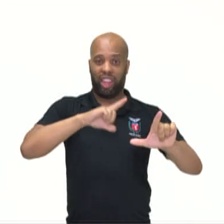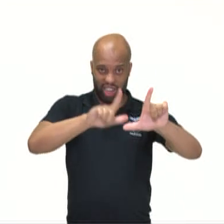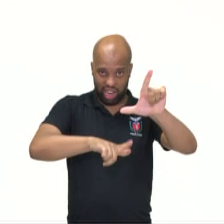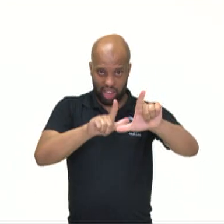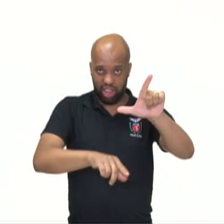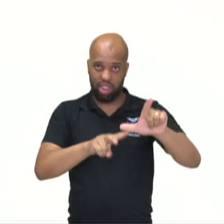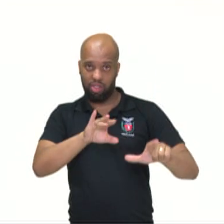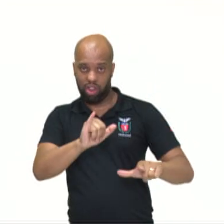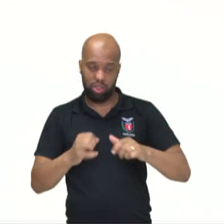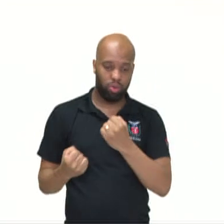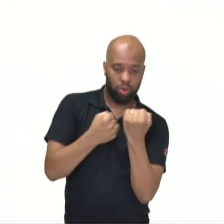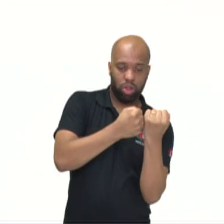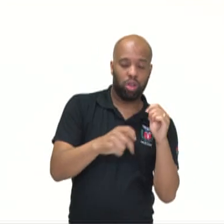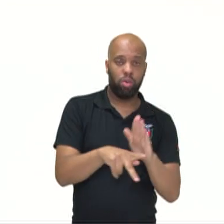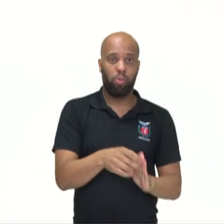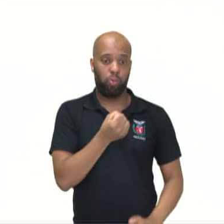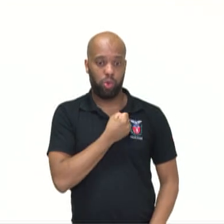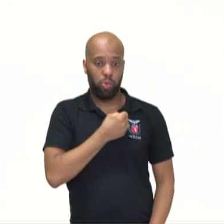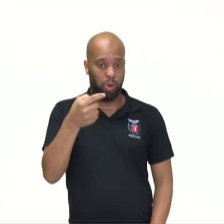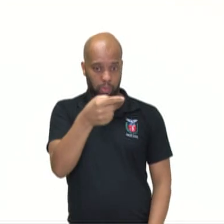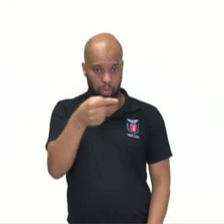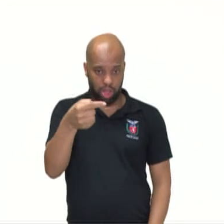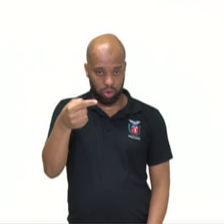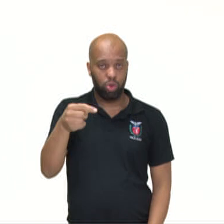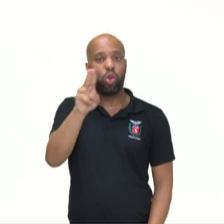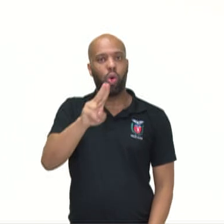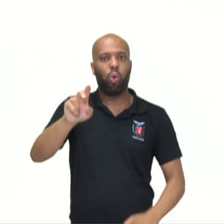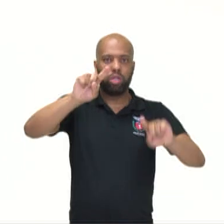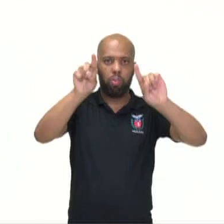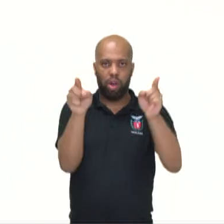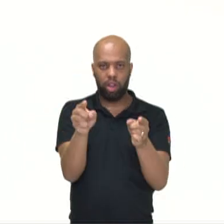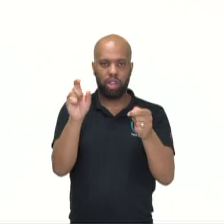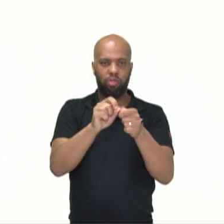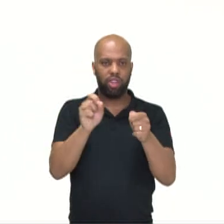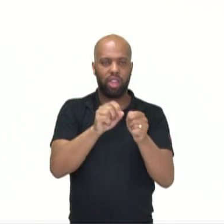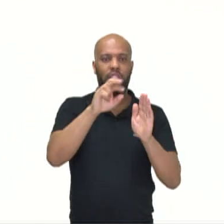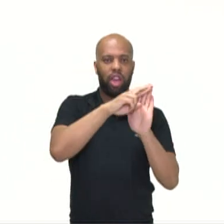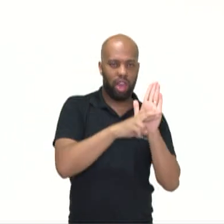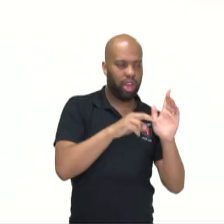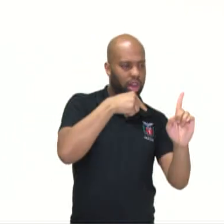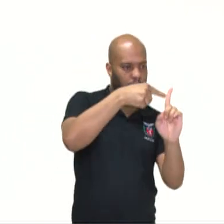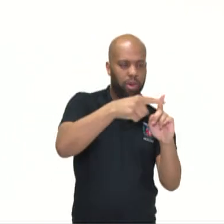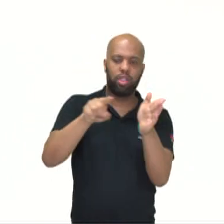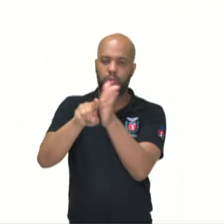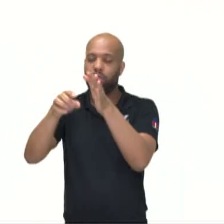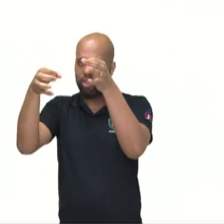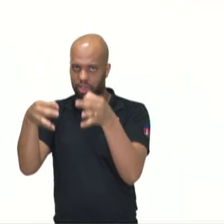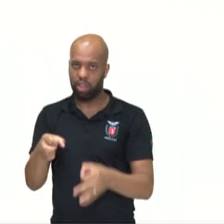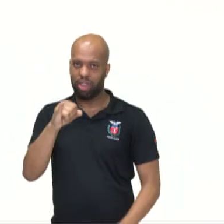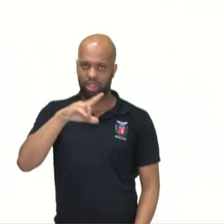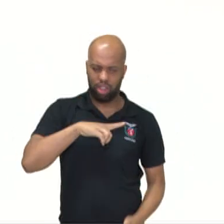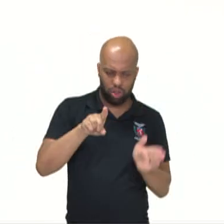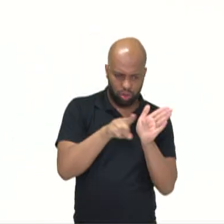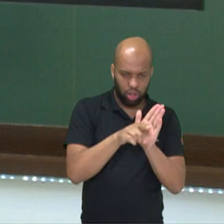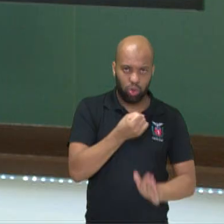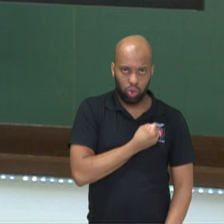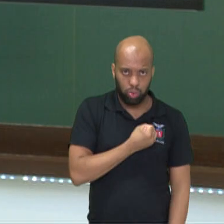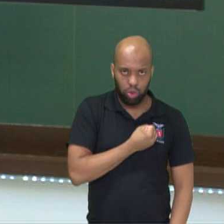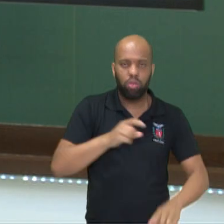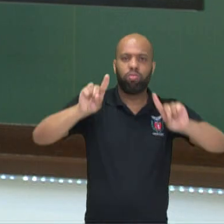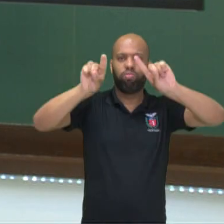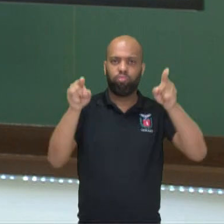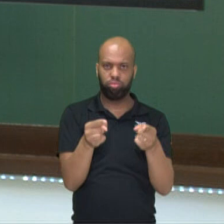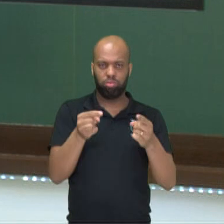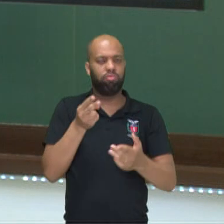por números negativos, devemos usar parênteses para efetuar a regra de sinais corretamente. Então, caiu o número negativo, bota ele entre